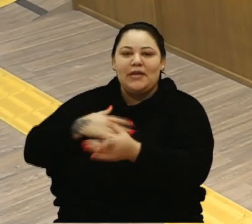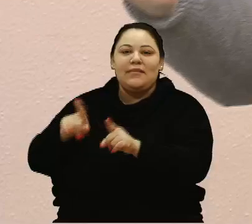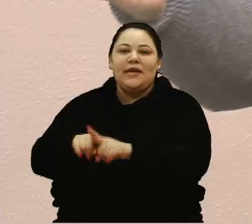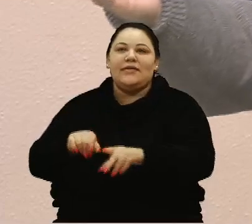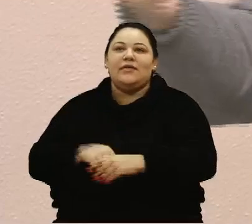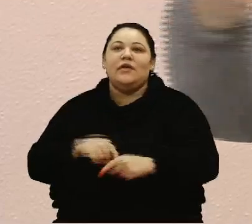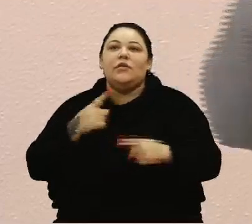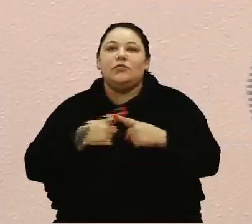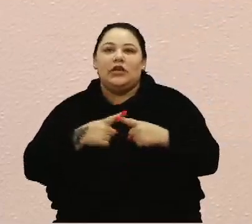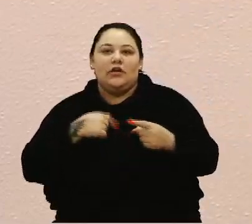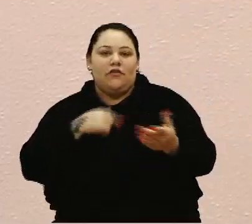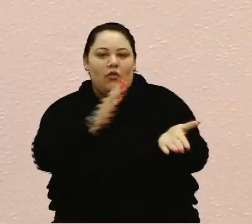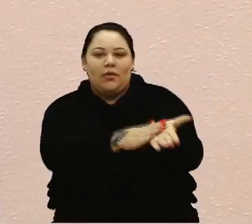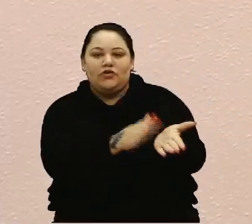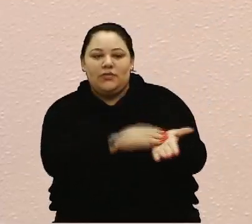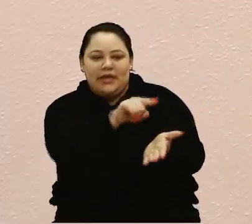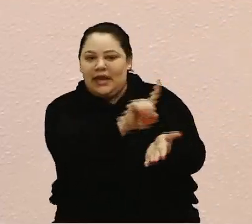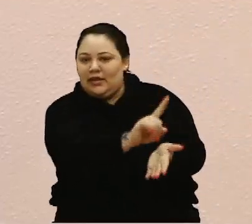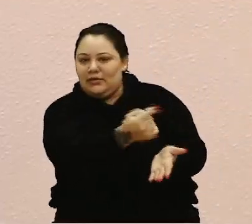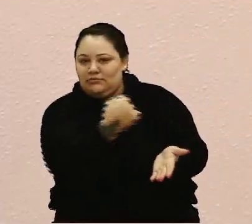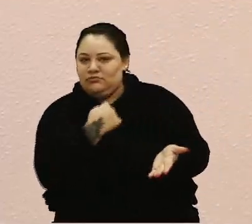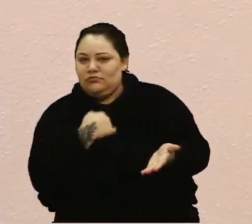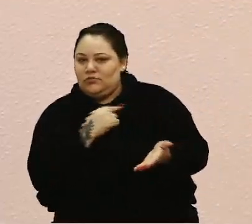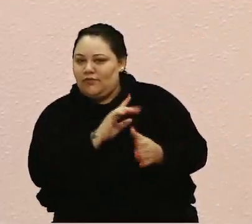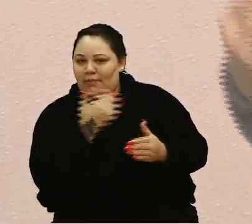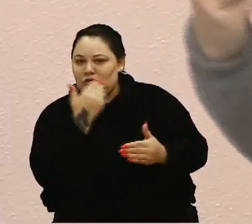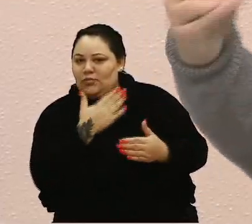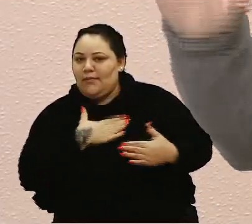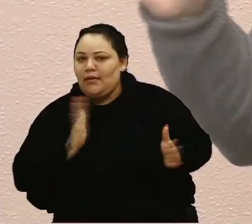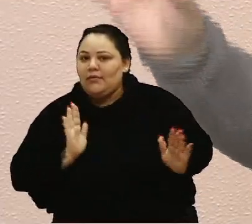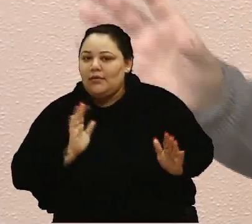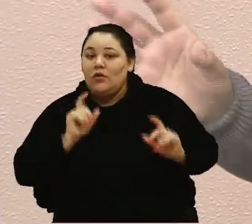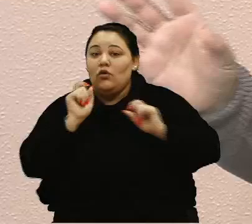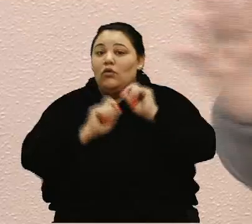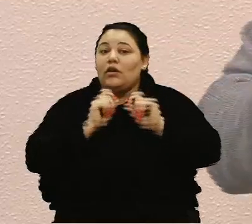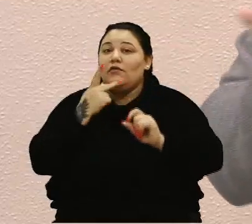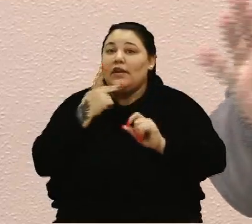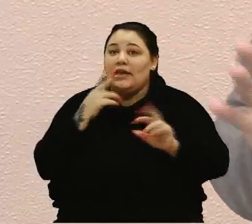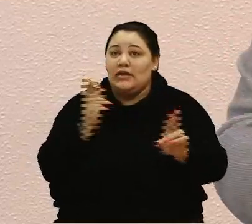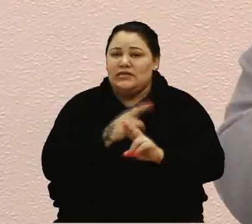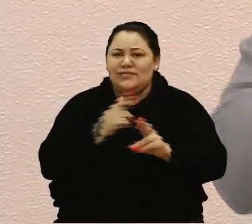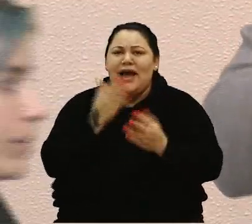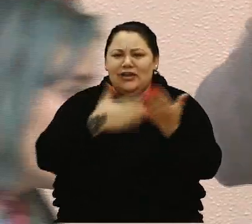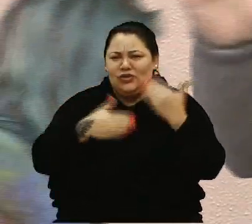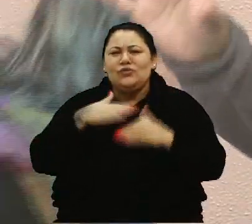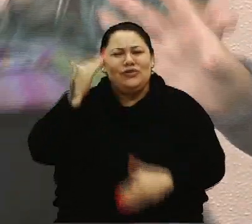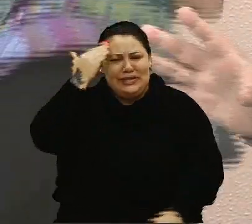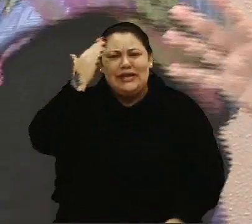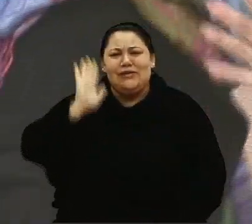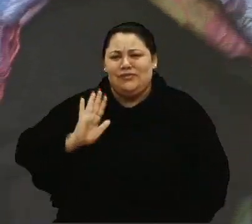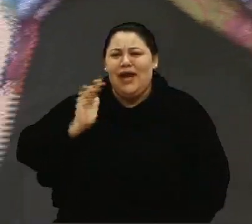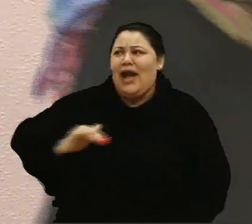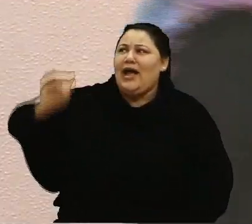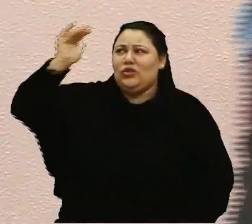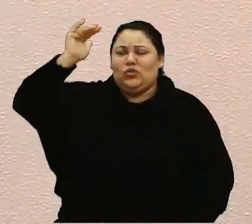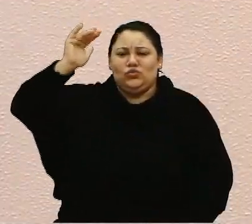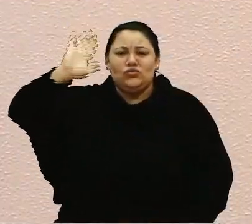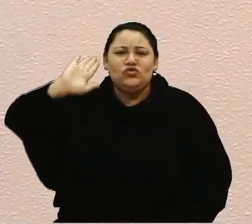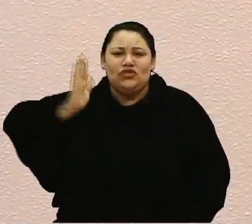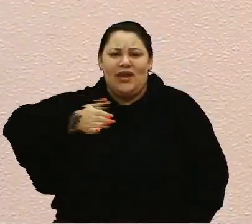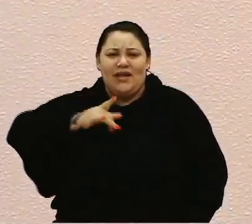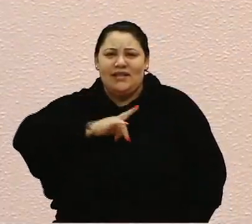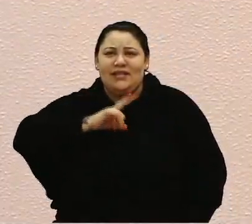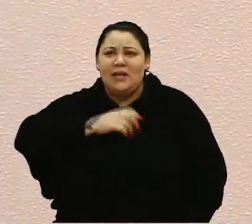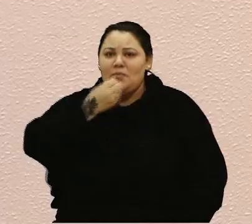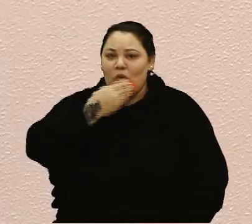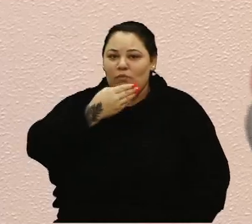cobrar dela e ela não vai cobrar de mim? Então, o que eu quis dizer em relação a... E que todo mundo entendeu, aqui todo mundo é grandinho, tem boa capacidade